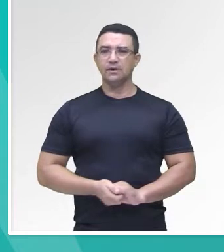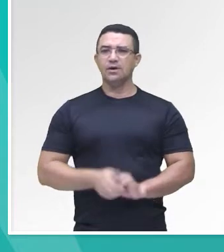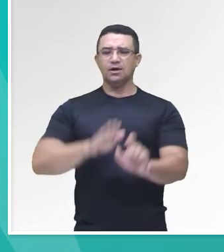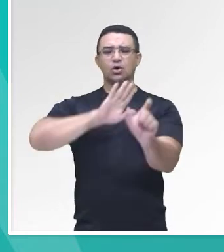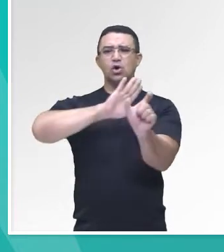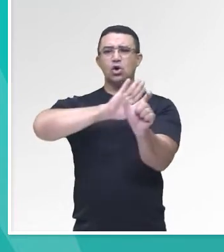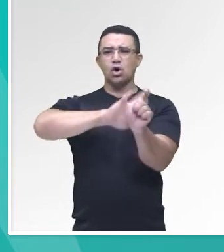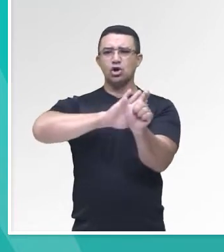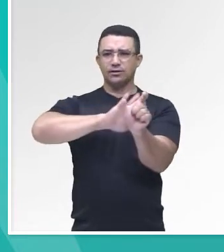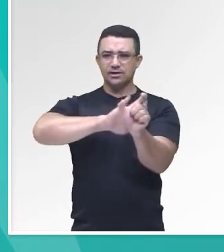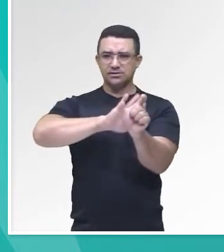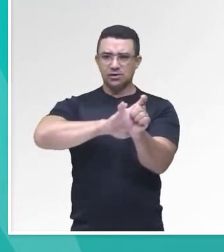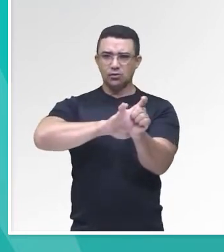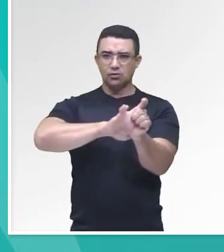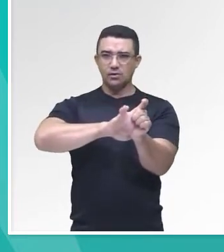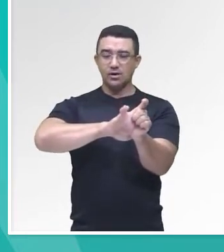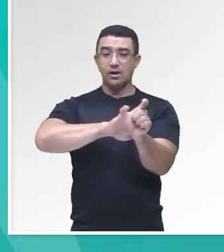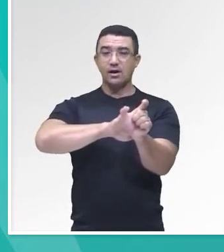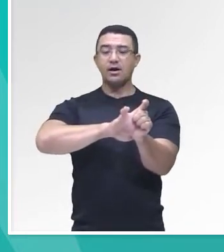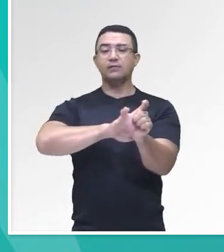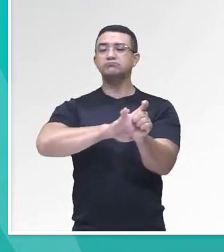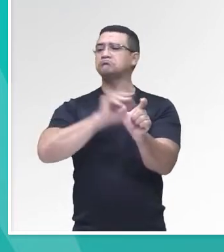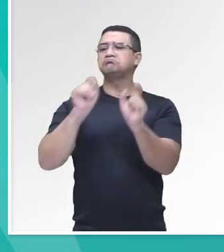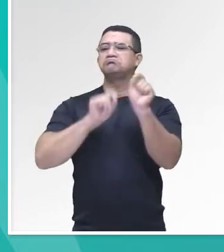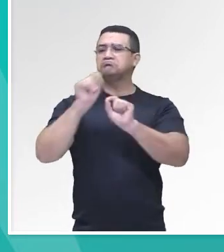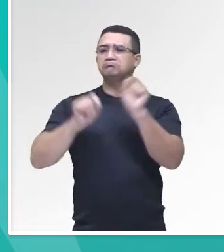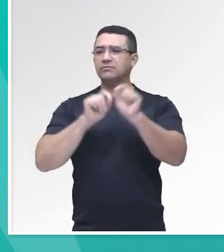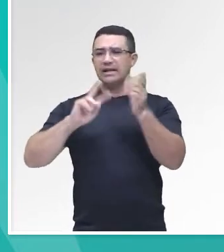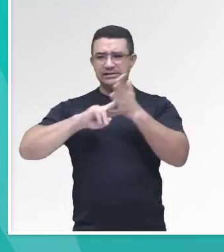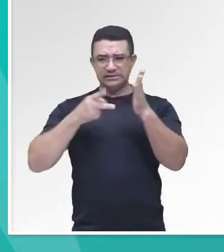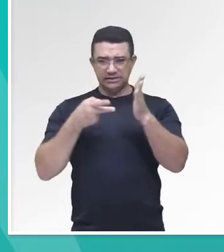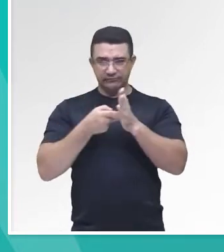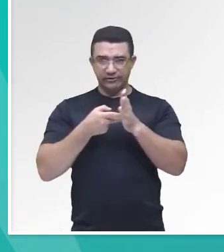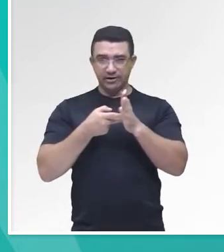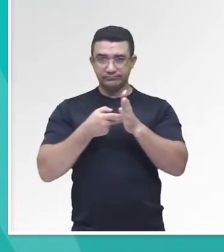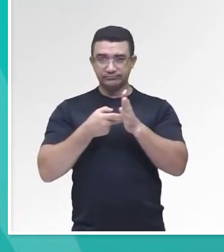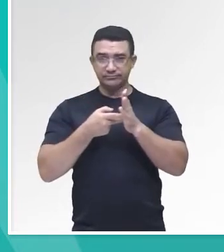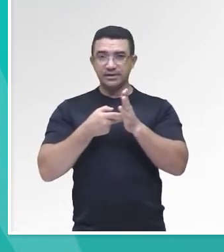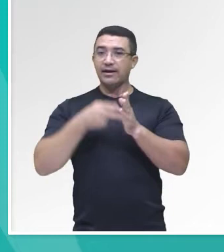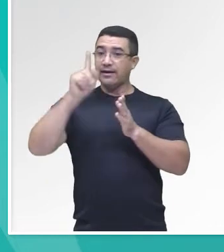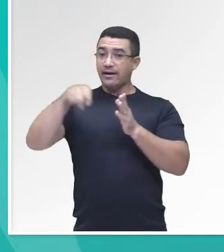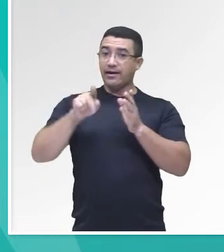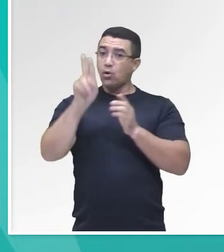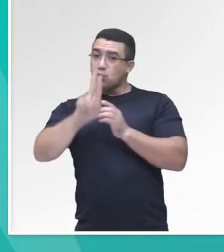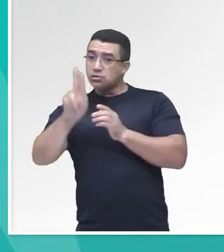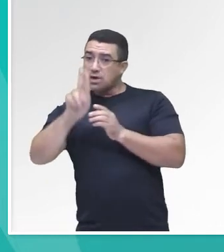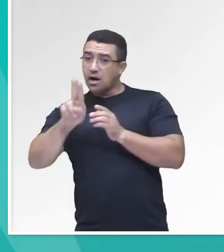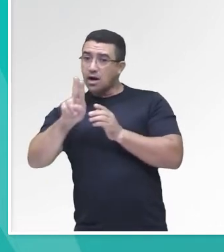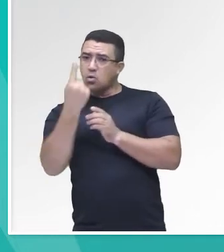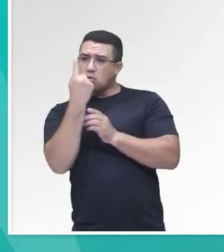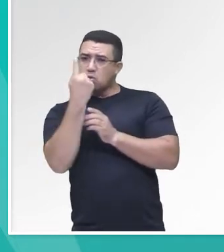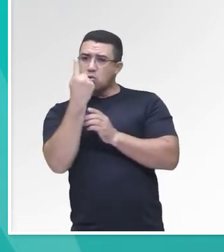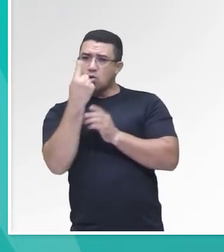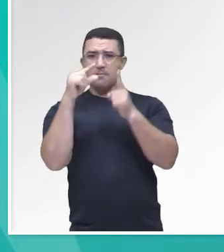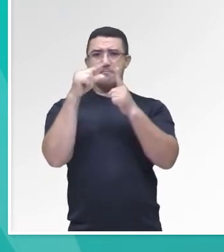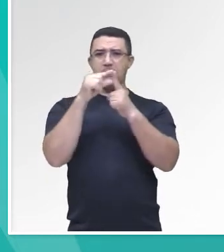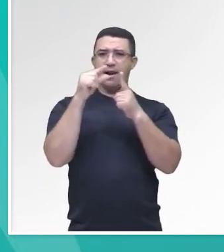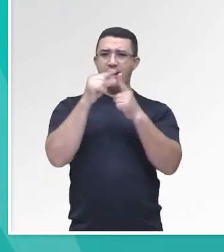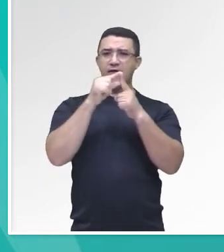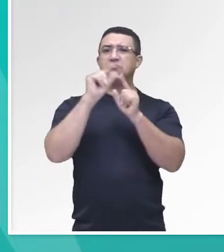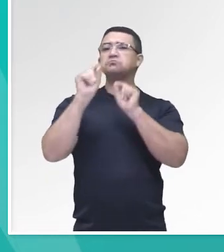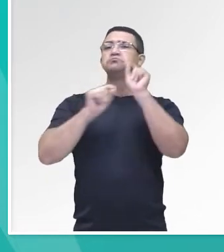A conotação agora. Conotação se refere ao uso de uma palavra no